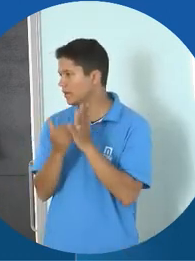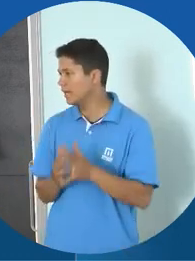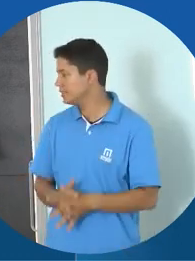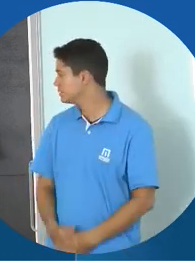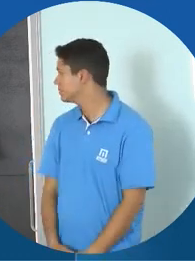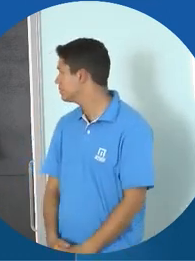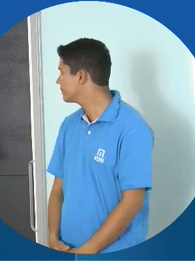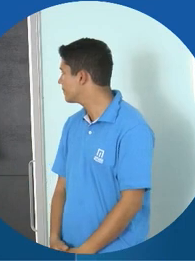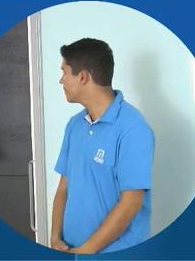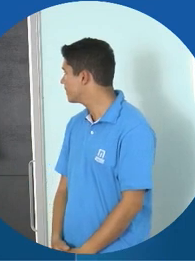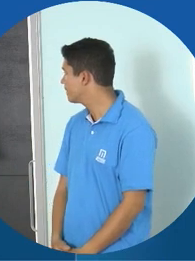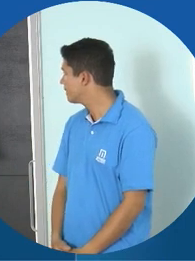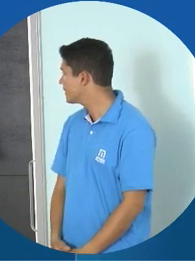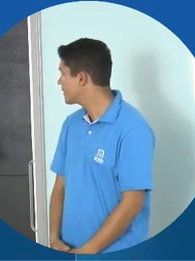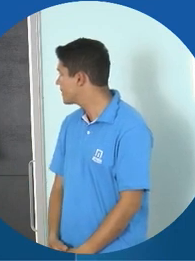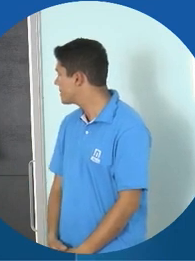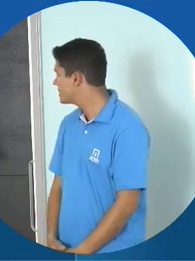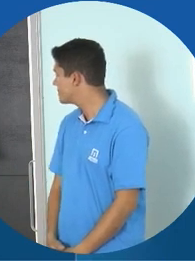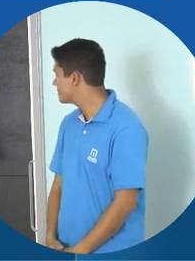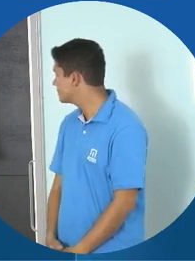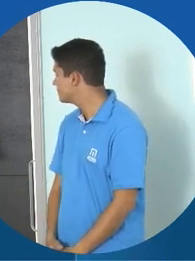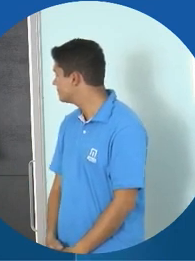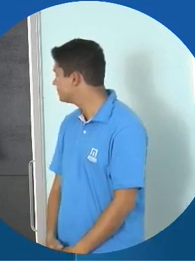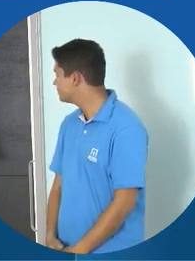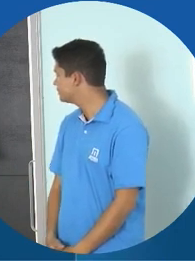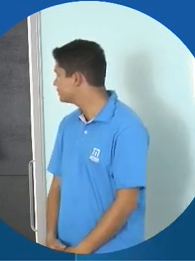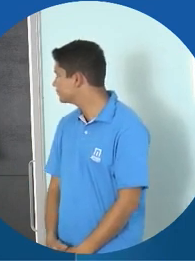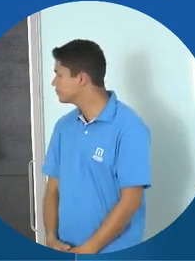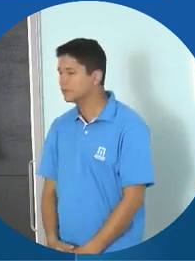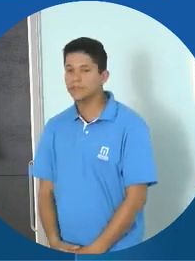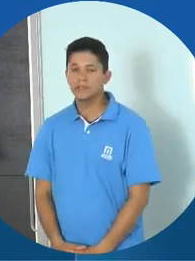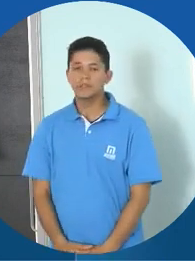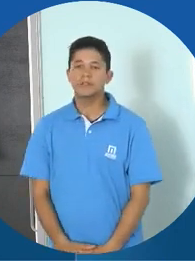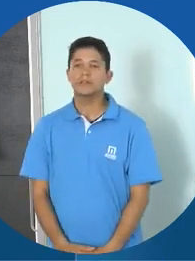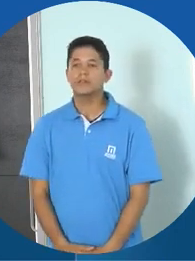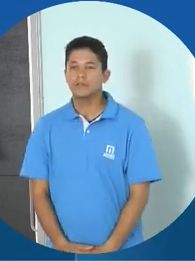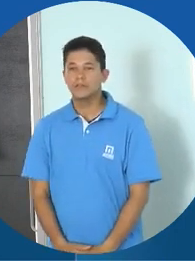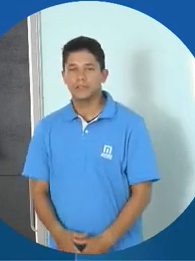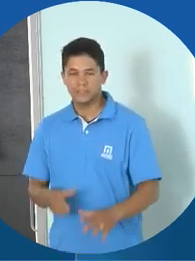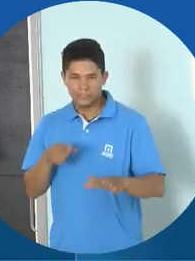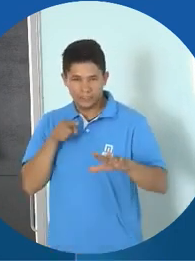injeção de resina expansiva em solo arenoso.